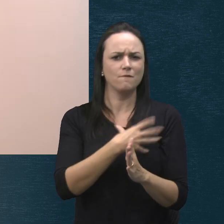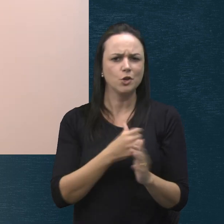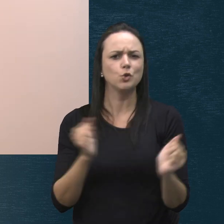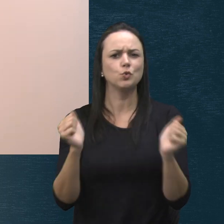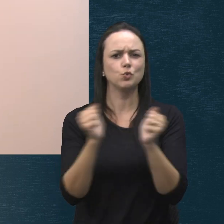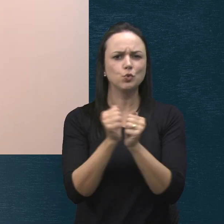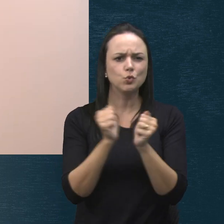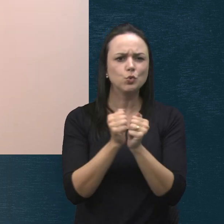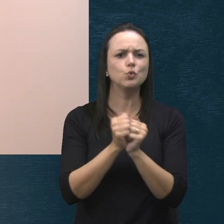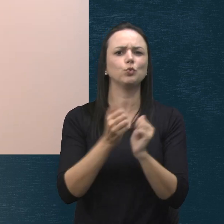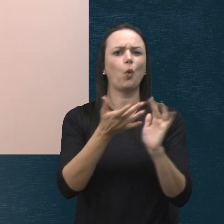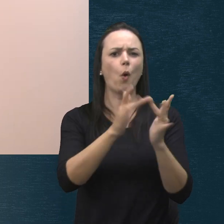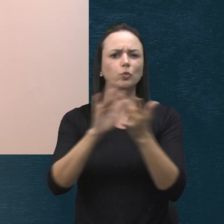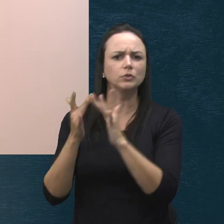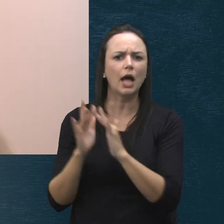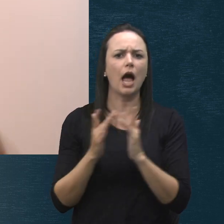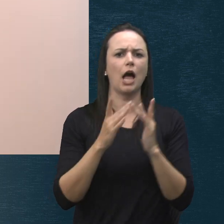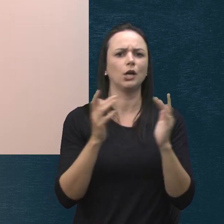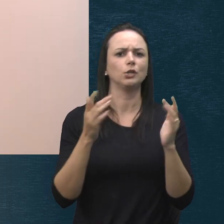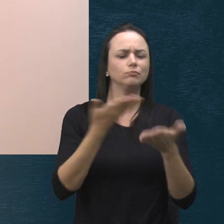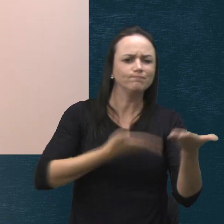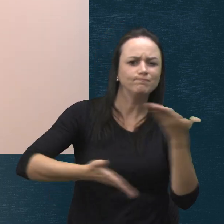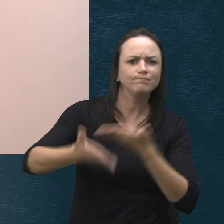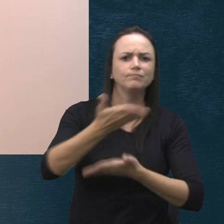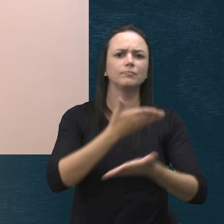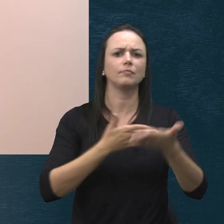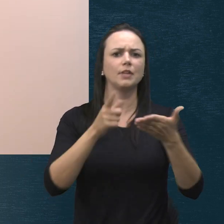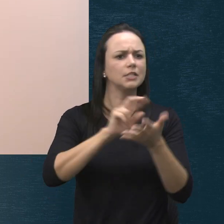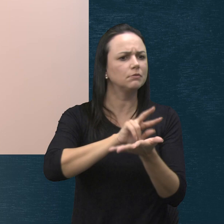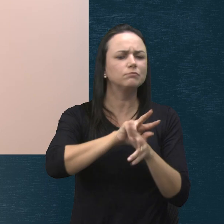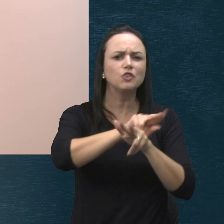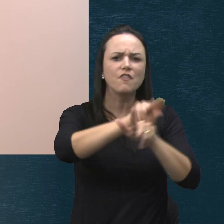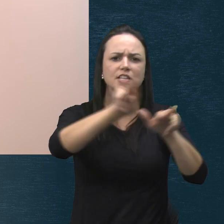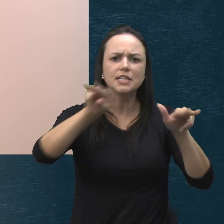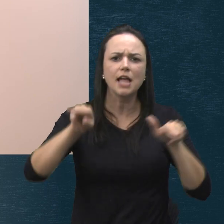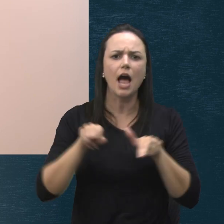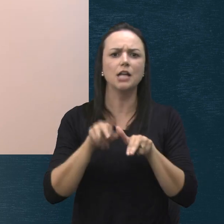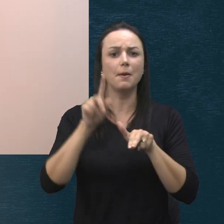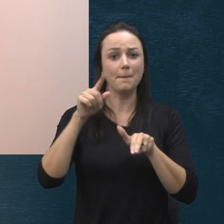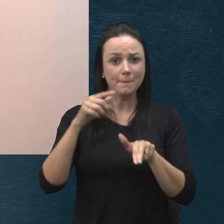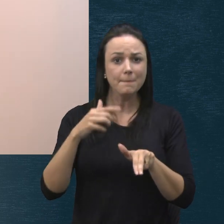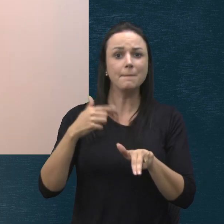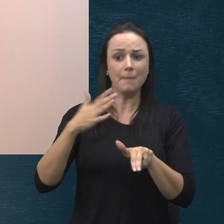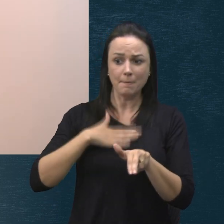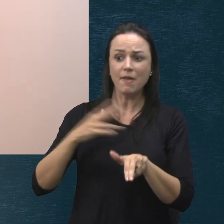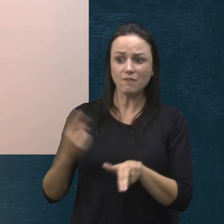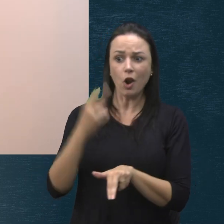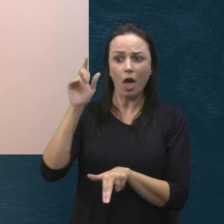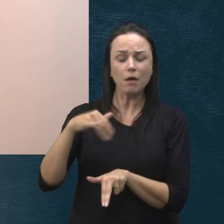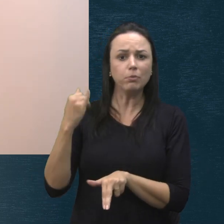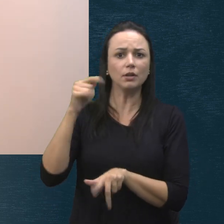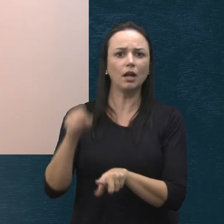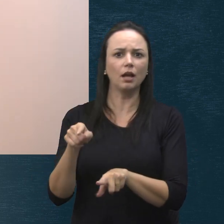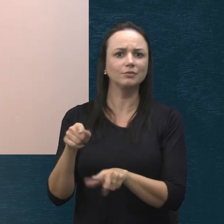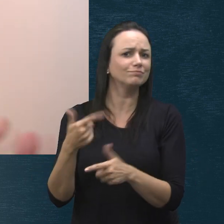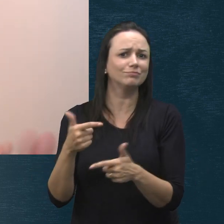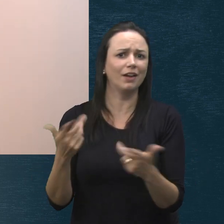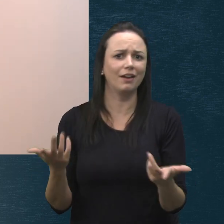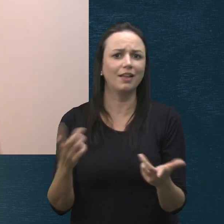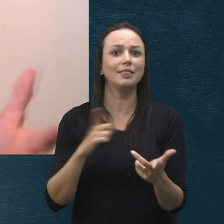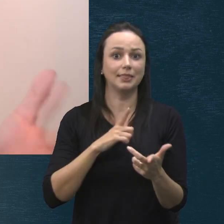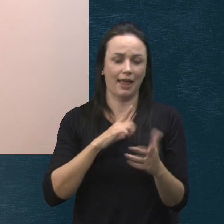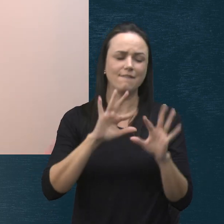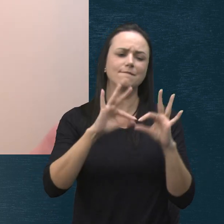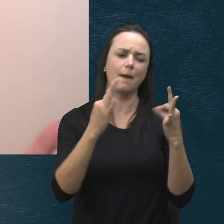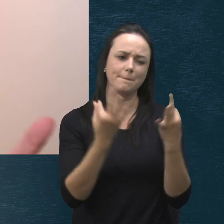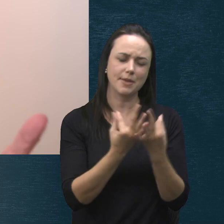isso. Eu quero que meu filho conviva com essa diversidade. Isso é um valor importante para mim. Existem famílias que tem essa perspectiva, que tem